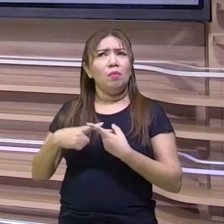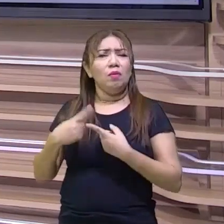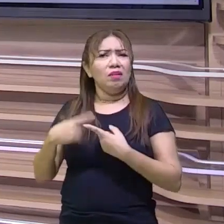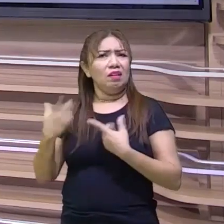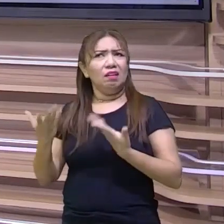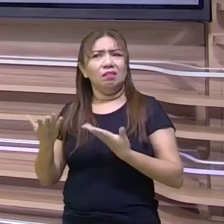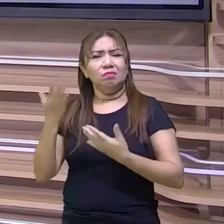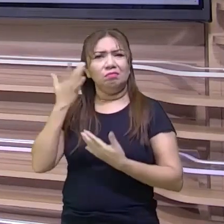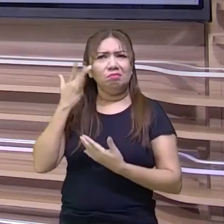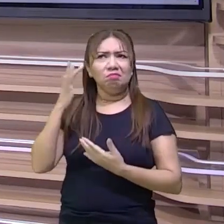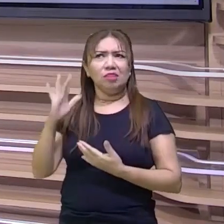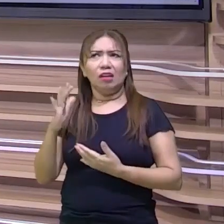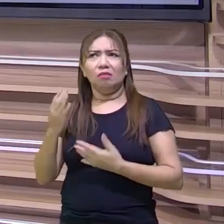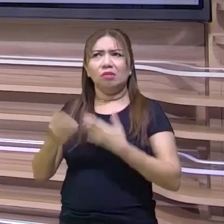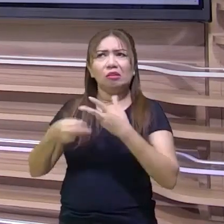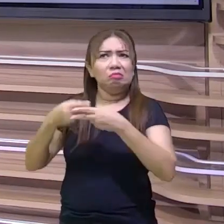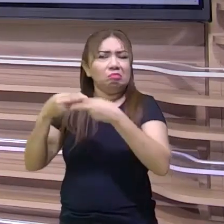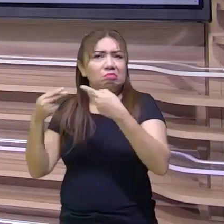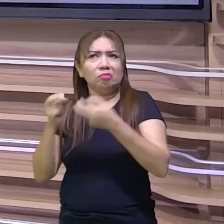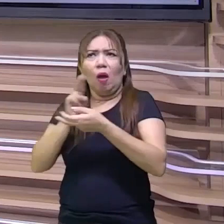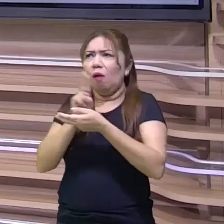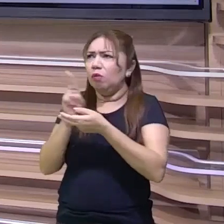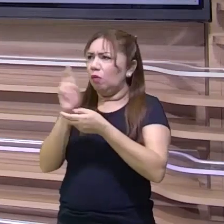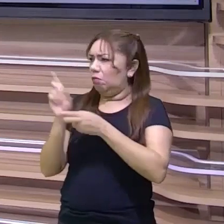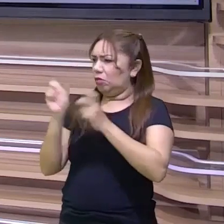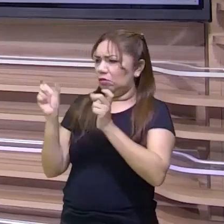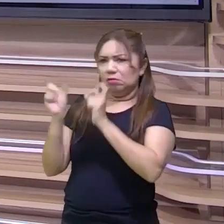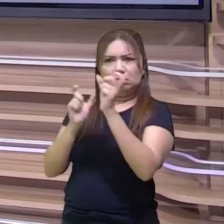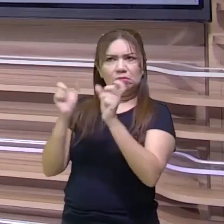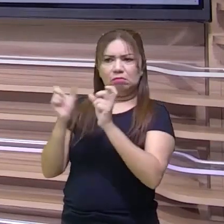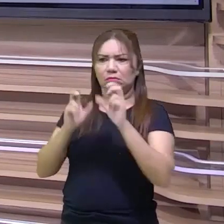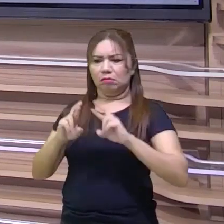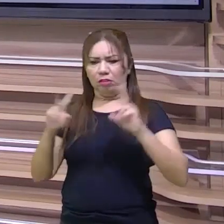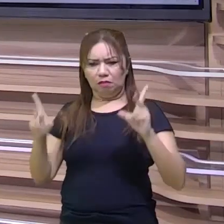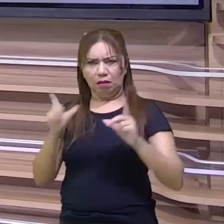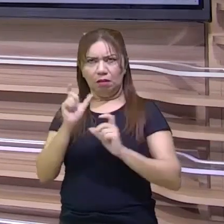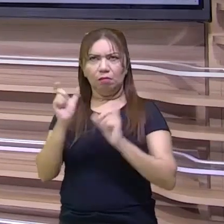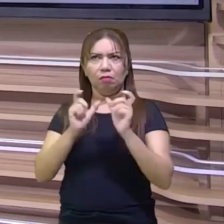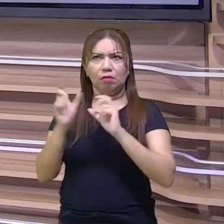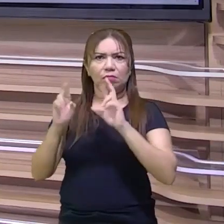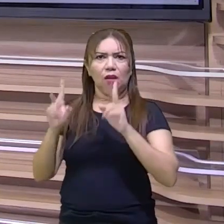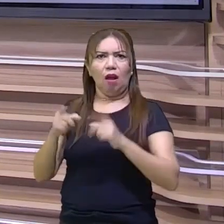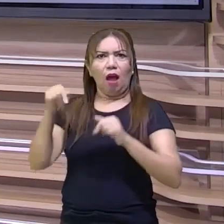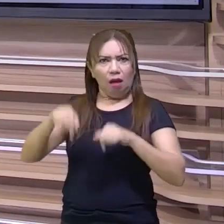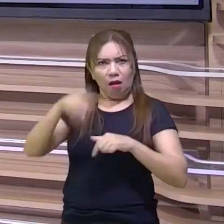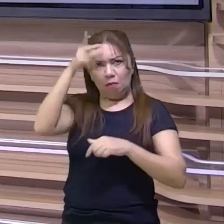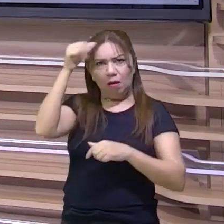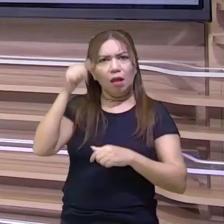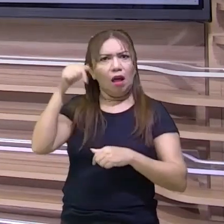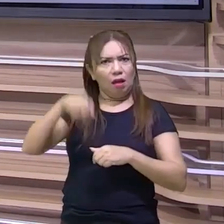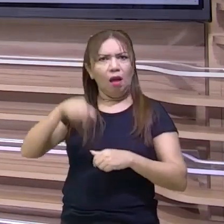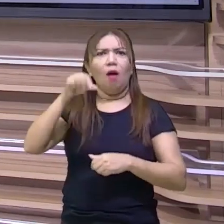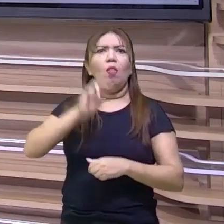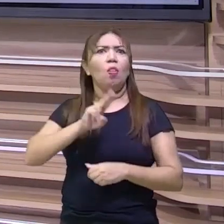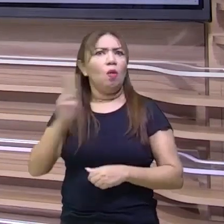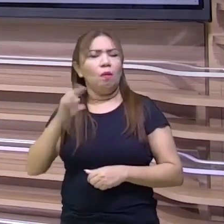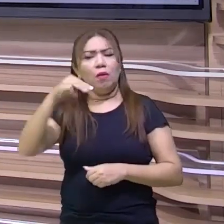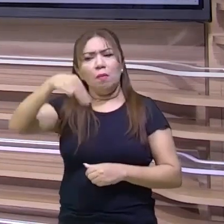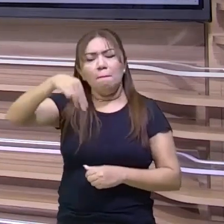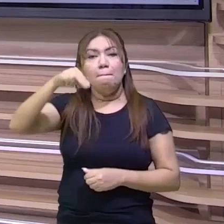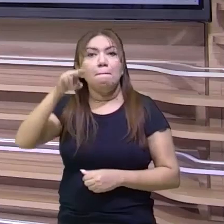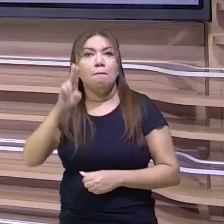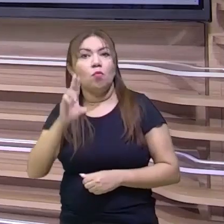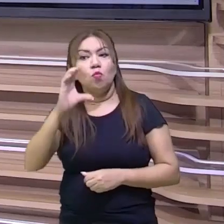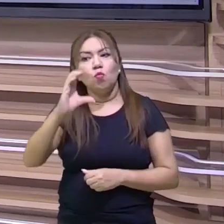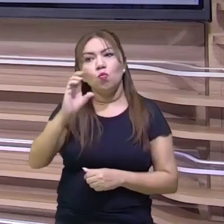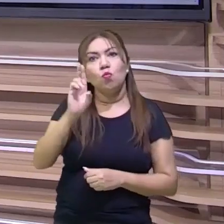gente não sabia como era chamado o gambá. Olha só, aqui é mucura. Vocês já devem ter visto uma mucura por aí, né?